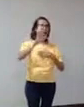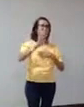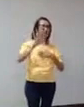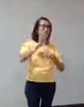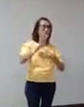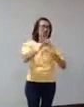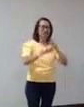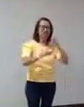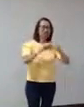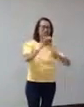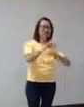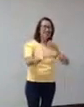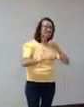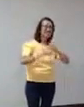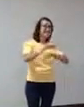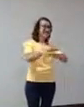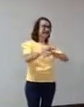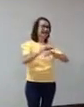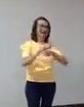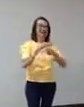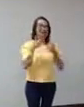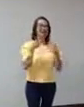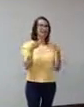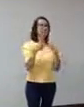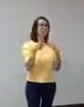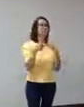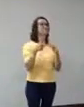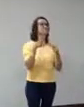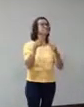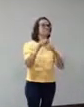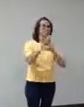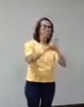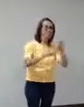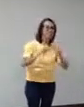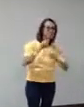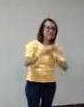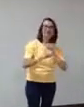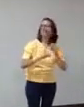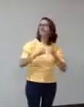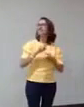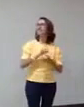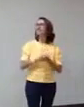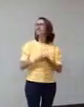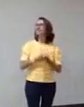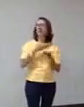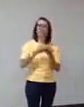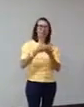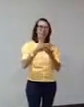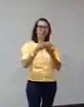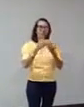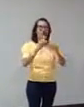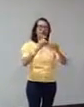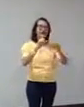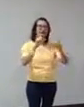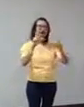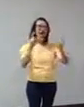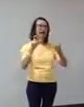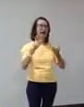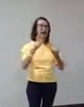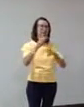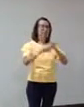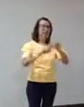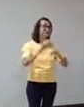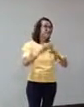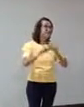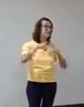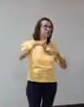imagens científicas e obras de arte, e eu pensei, vou começar a ampliar isso para ver se consigo reunir o